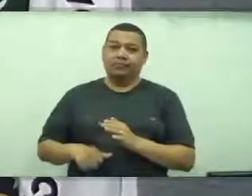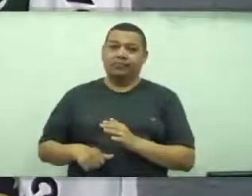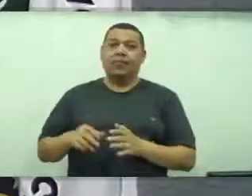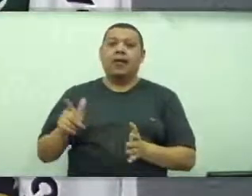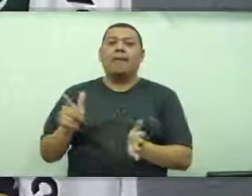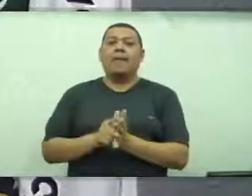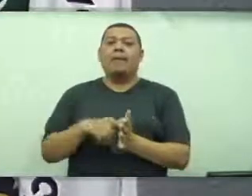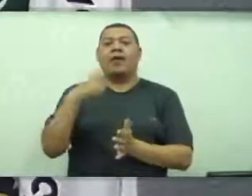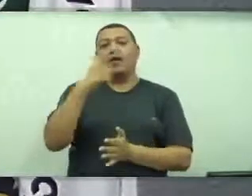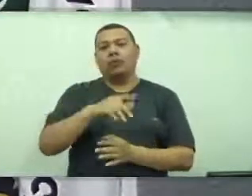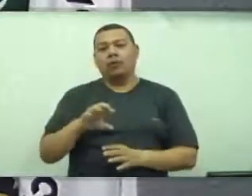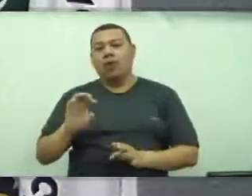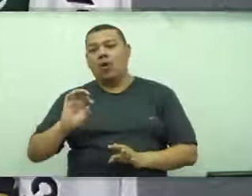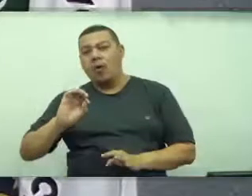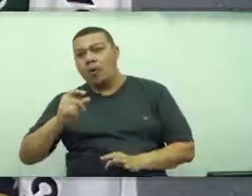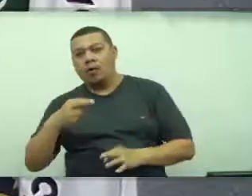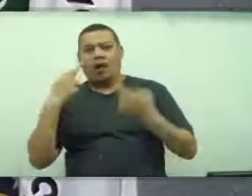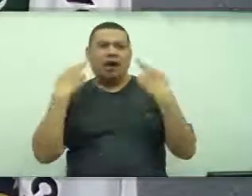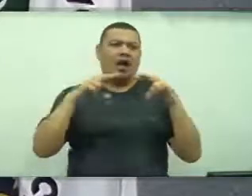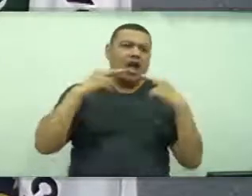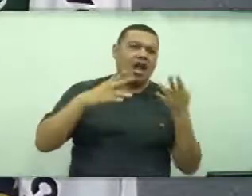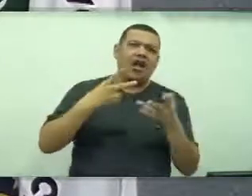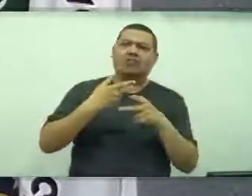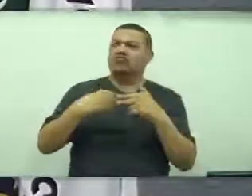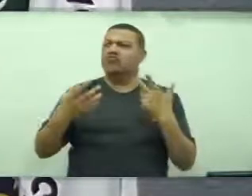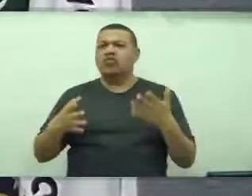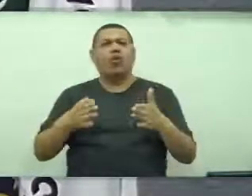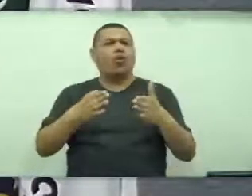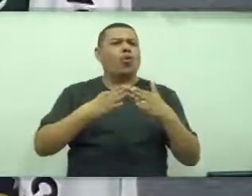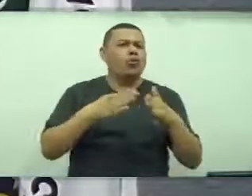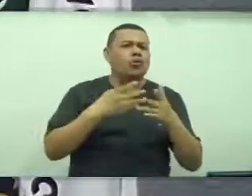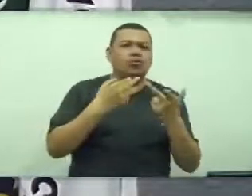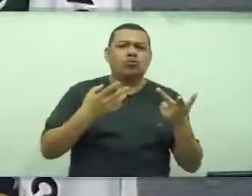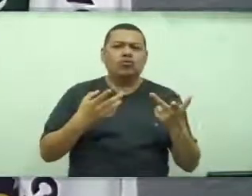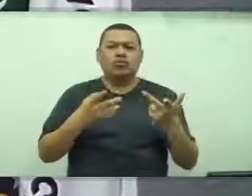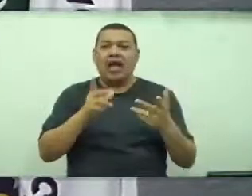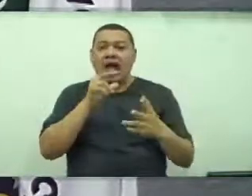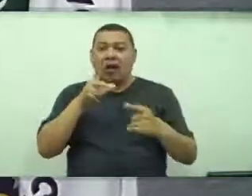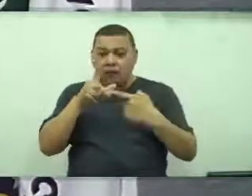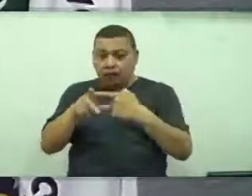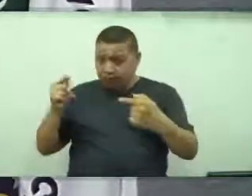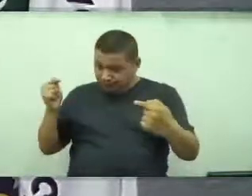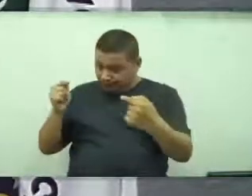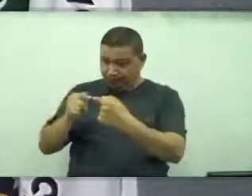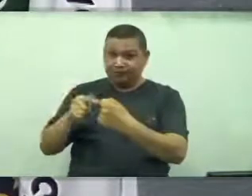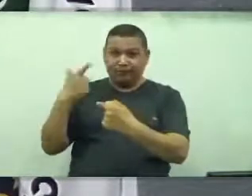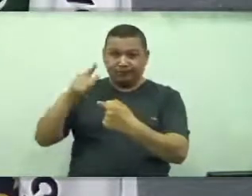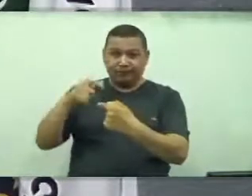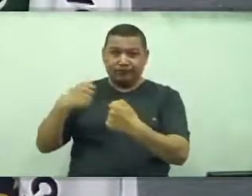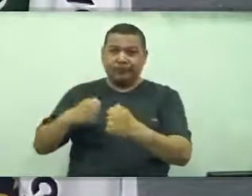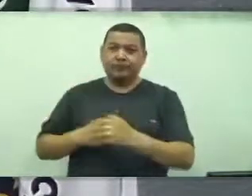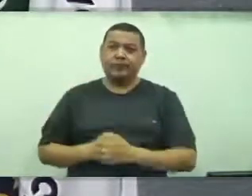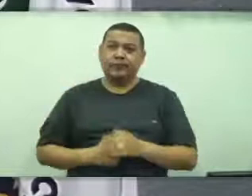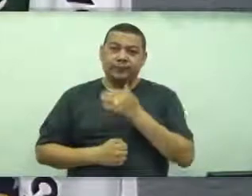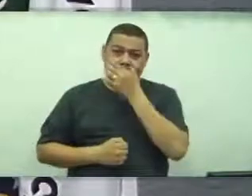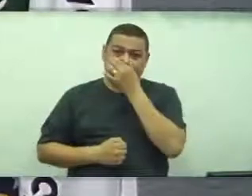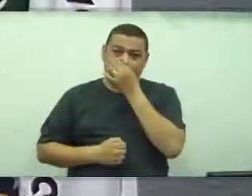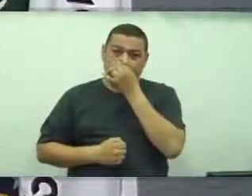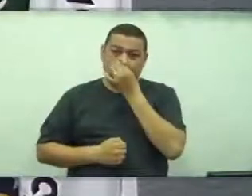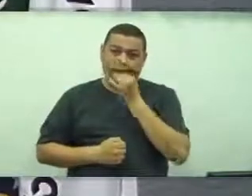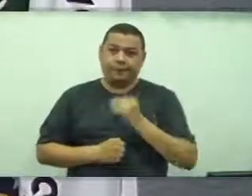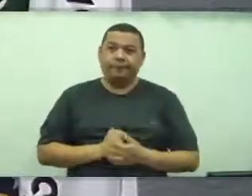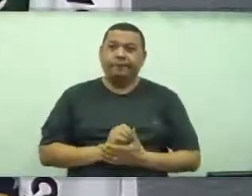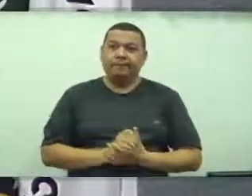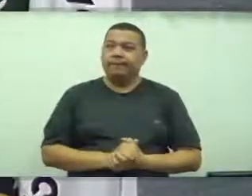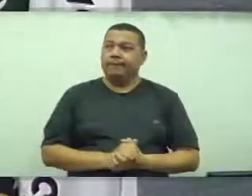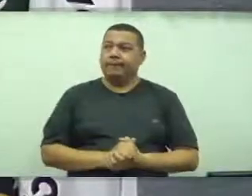vezes para fazer uma reclamação, para fazer um pedido de ligação de água. E de hoje,